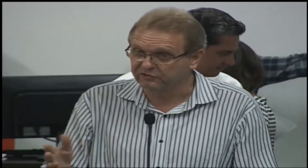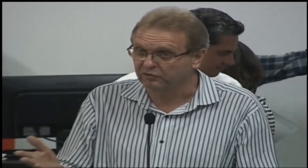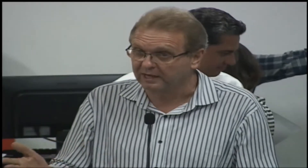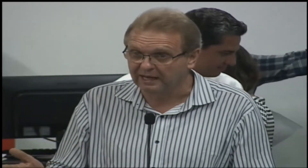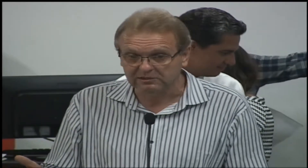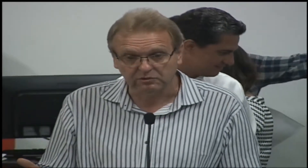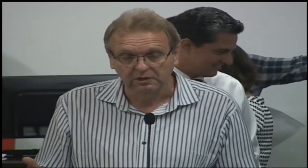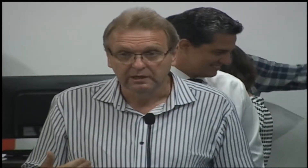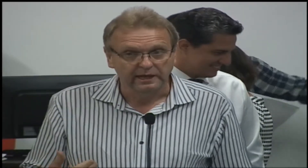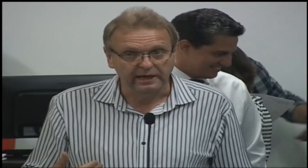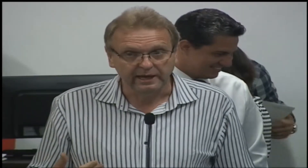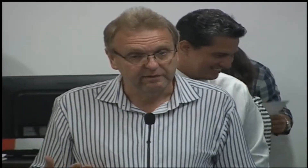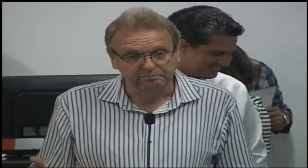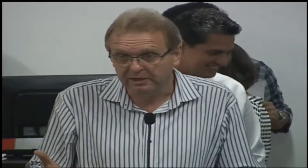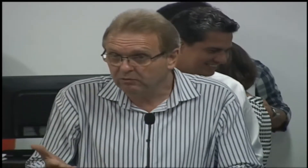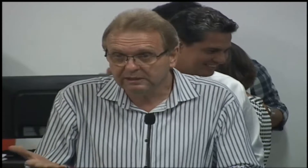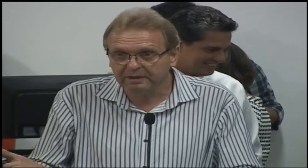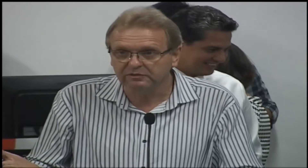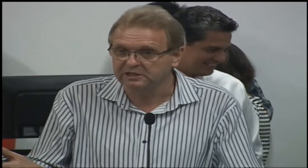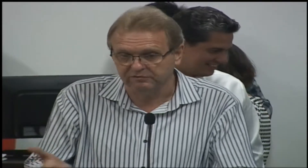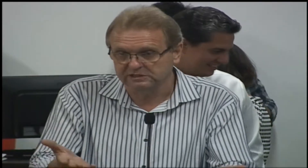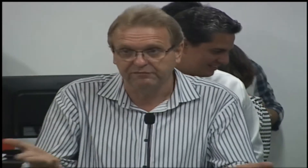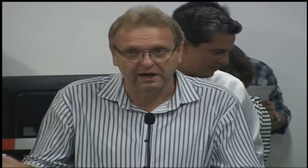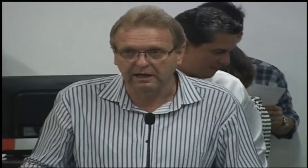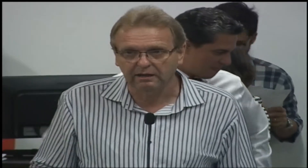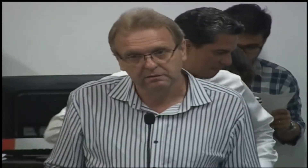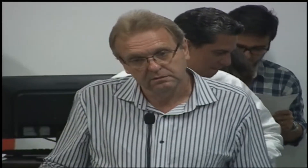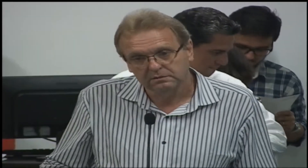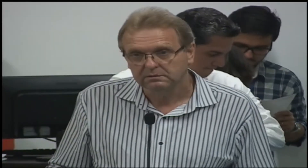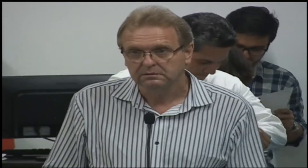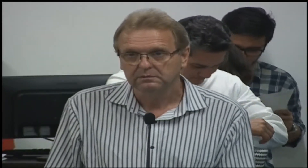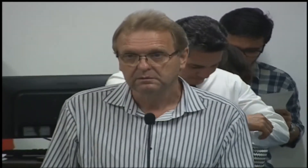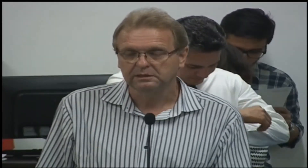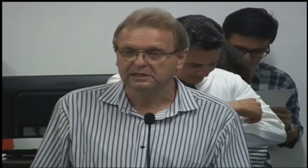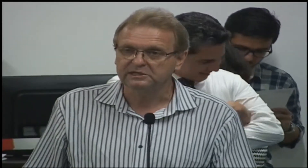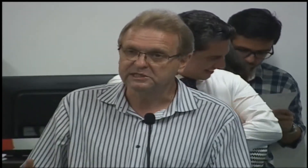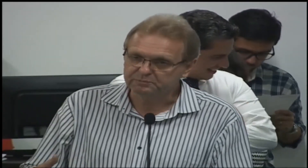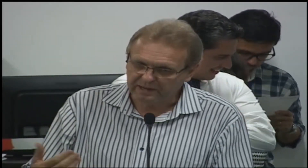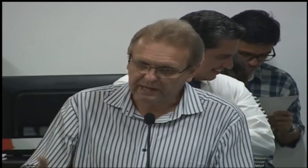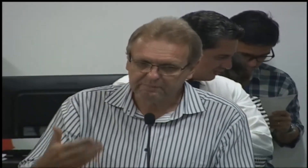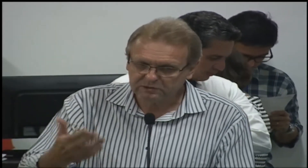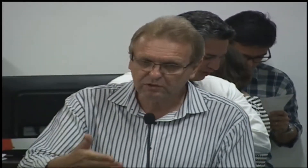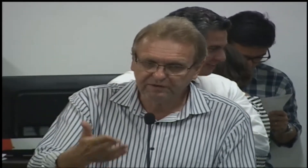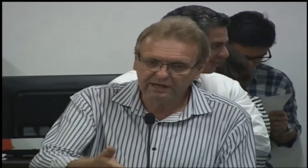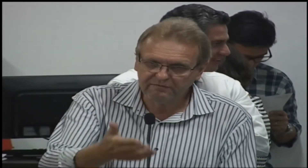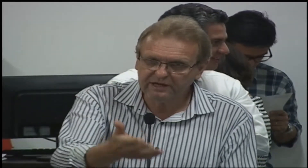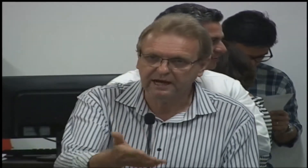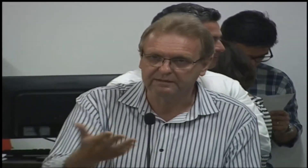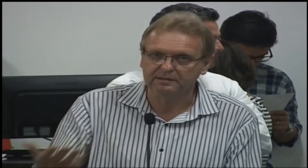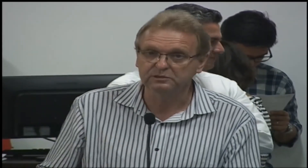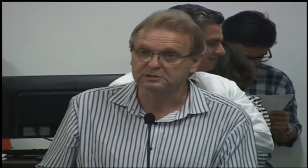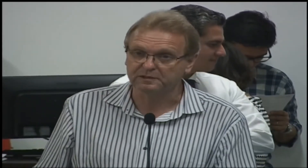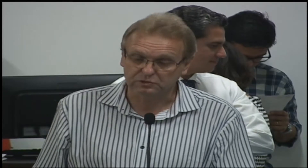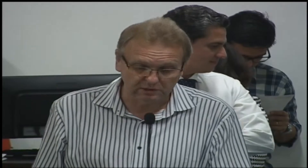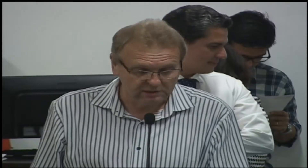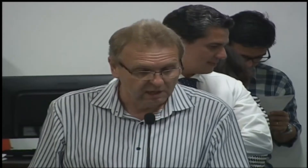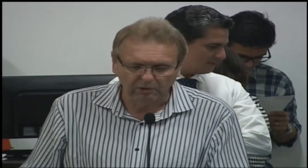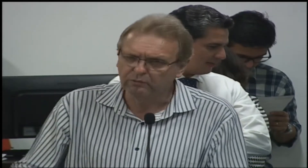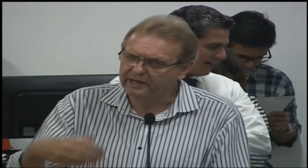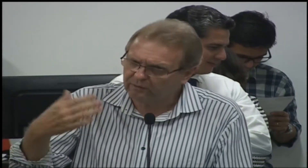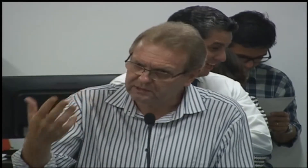700, falou, eu não tenho mais chance. Por incrível que pareça, teve chance. Porque das 900 primeiras, muito mais da